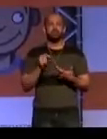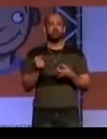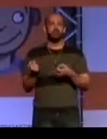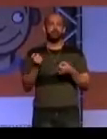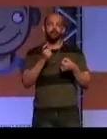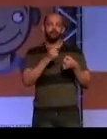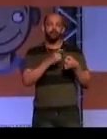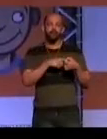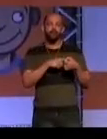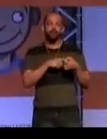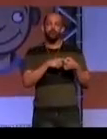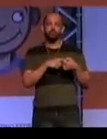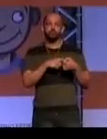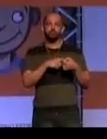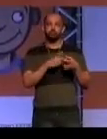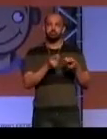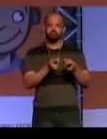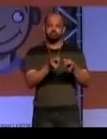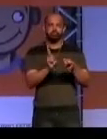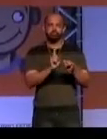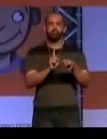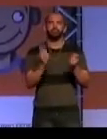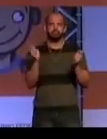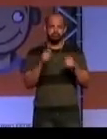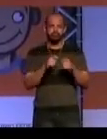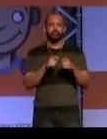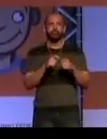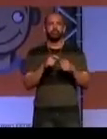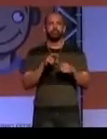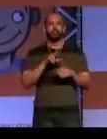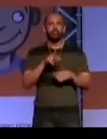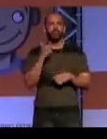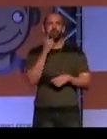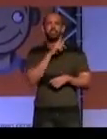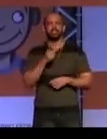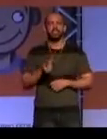irreversíveis, como disse o Vitor. São conquistas,